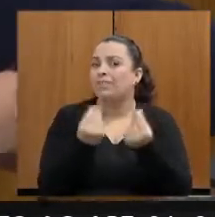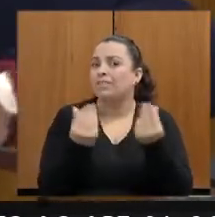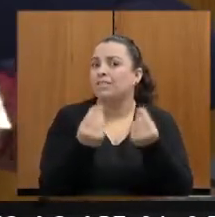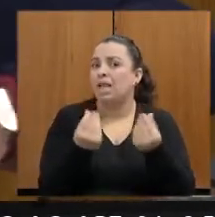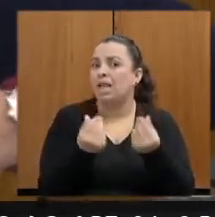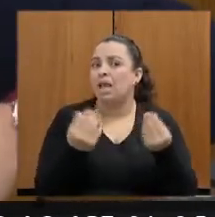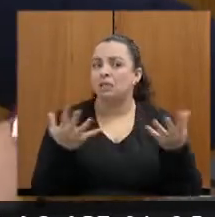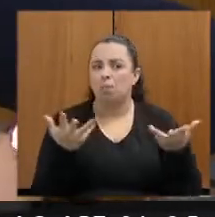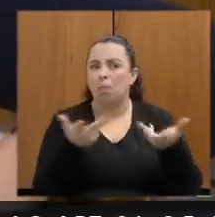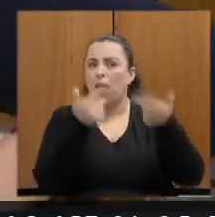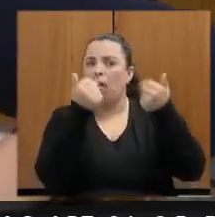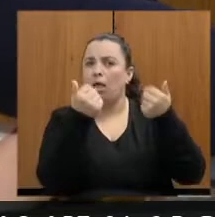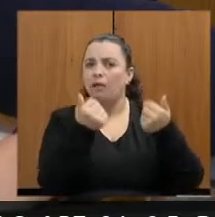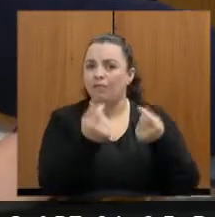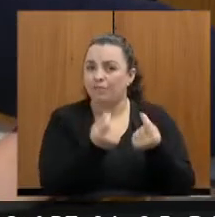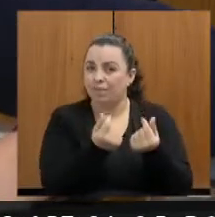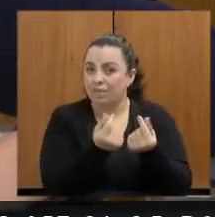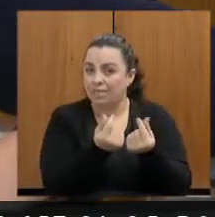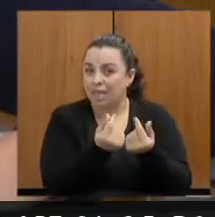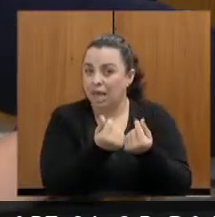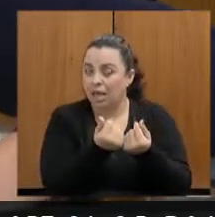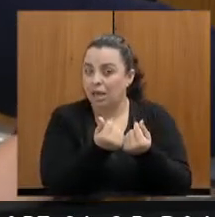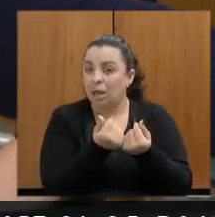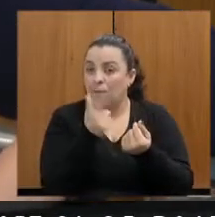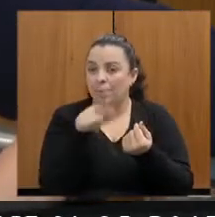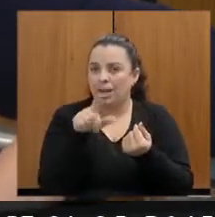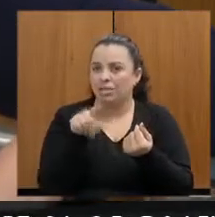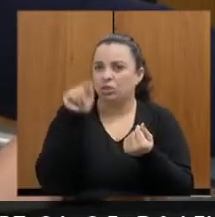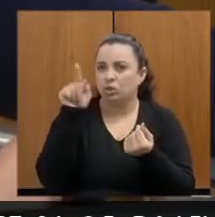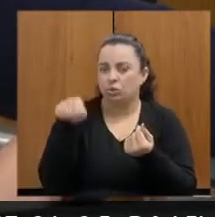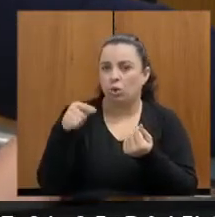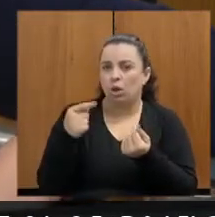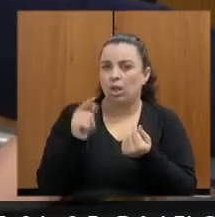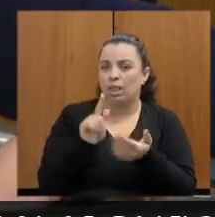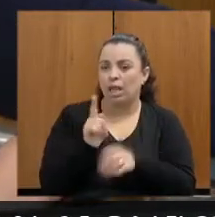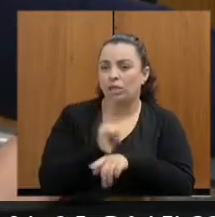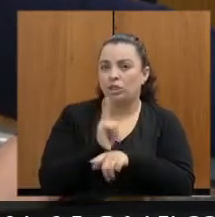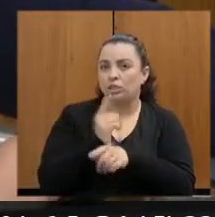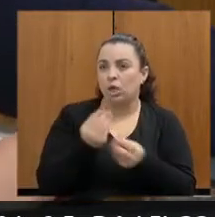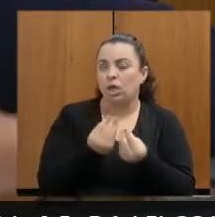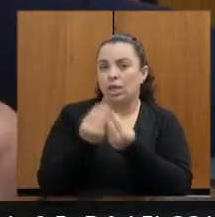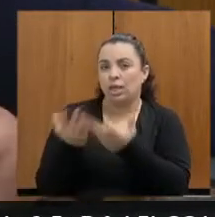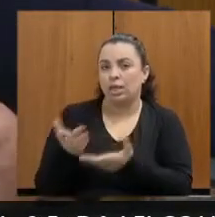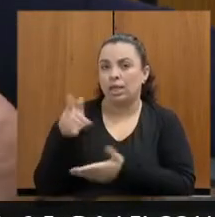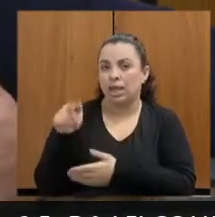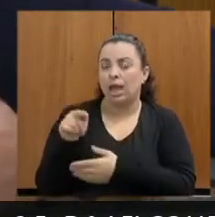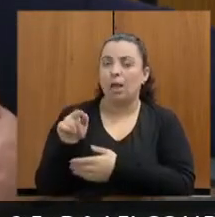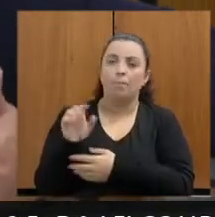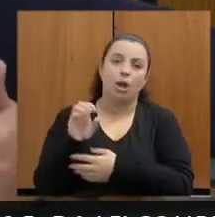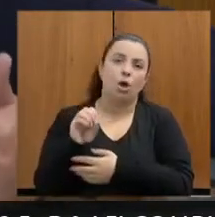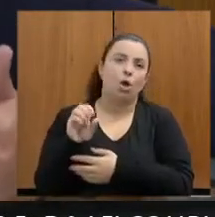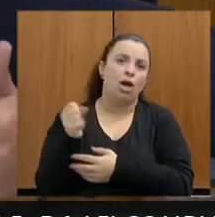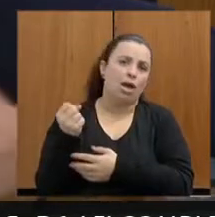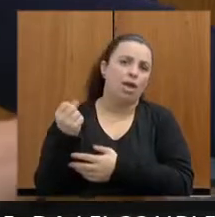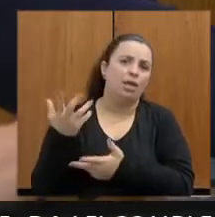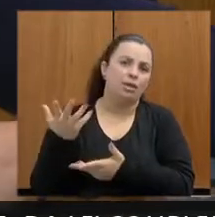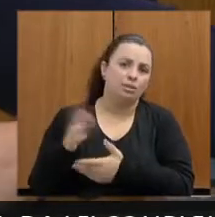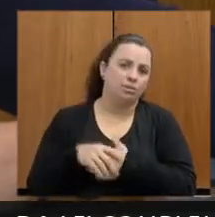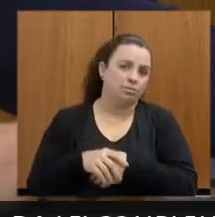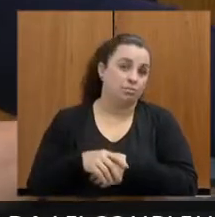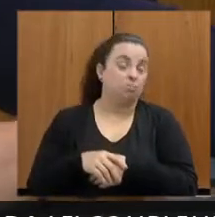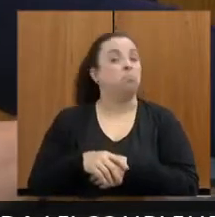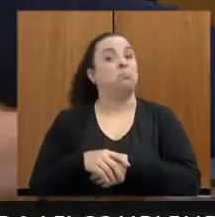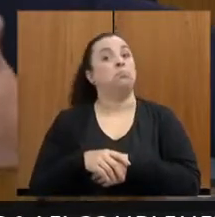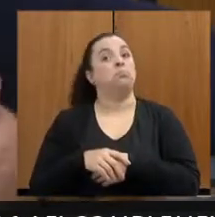financeira para a opção em relação a entrega da gestão para a organização social é